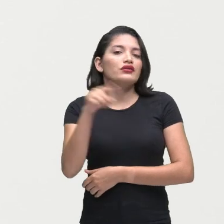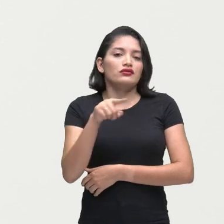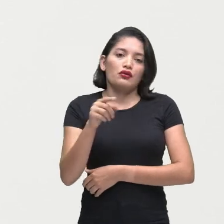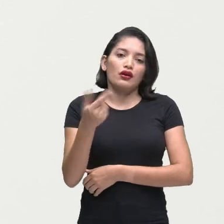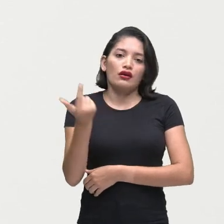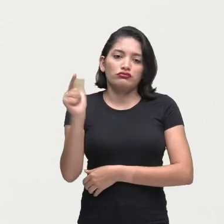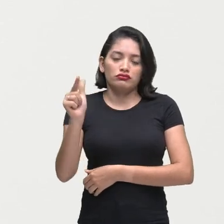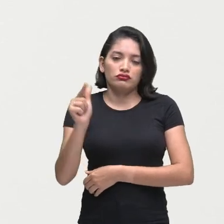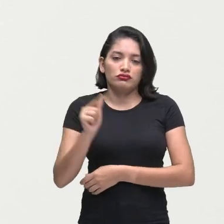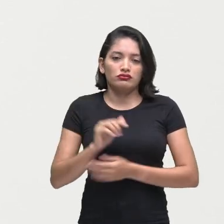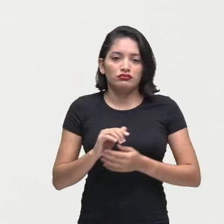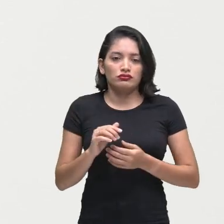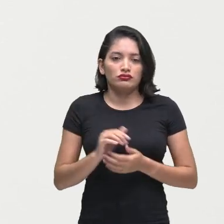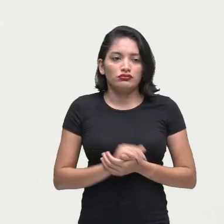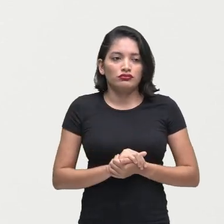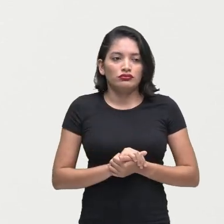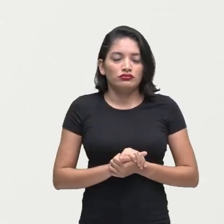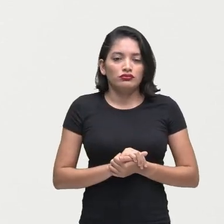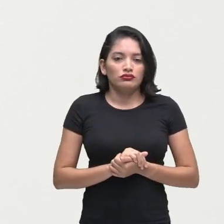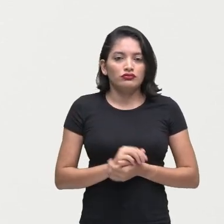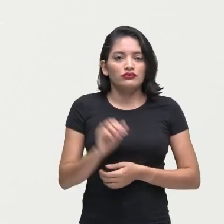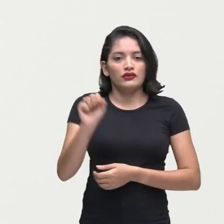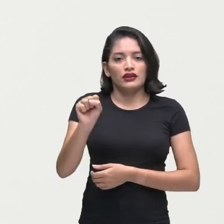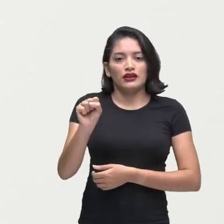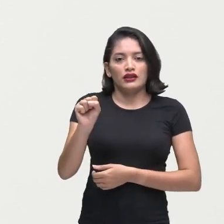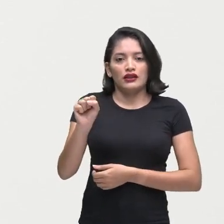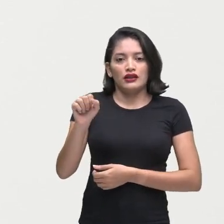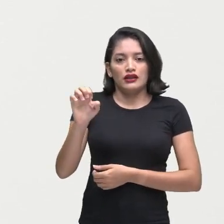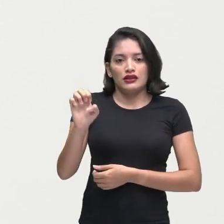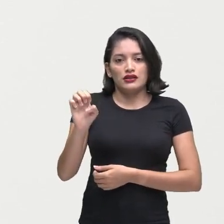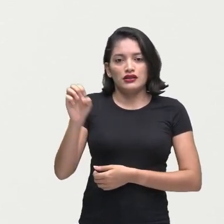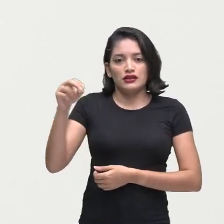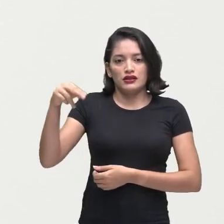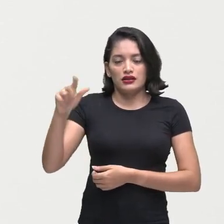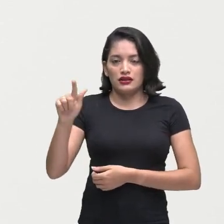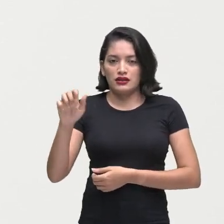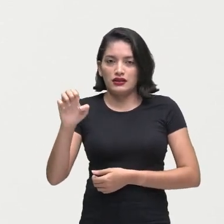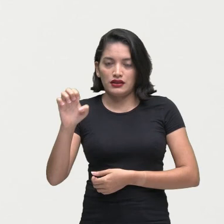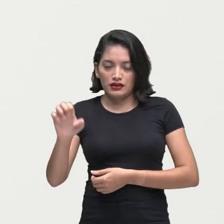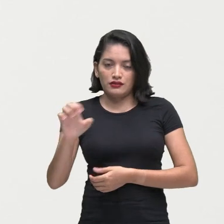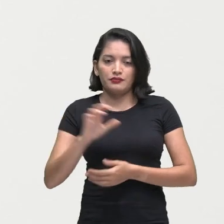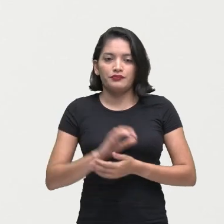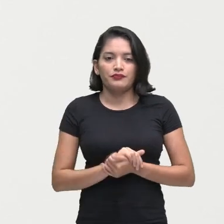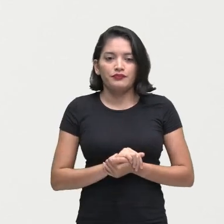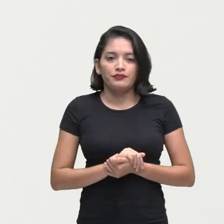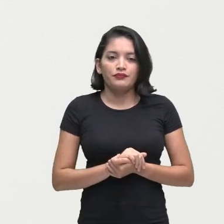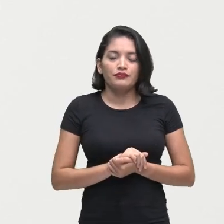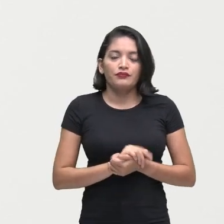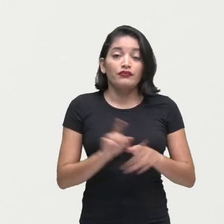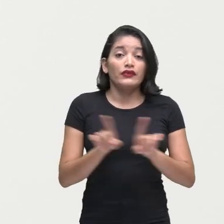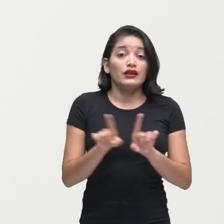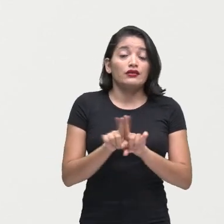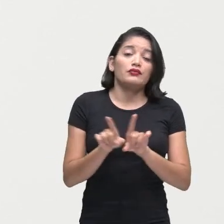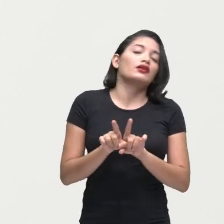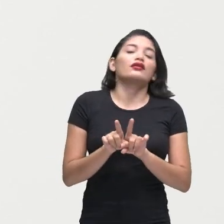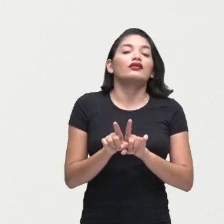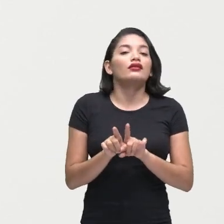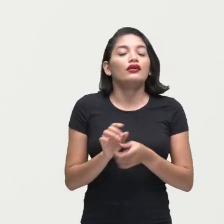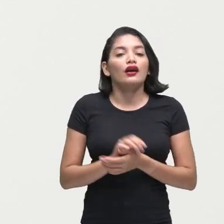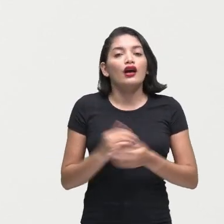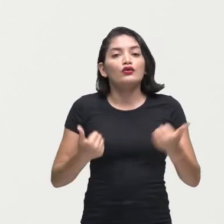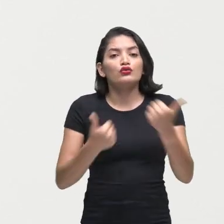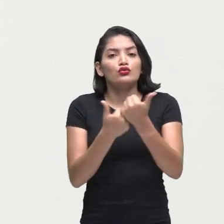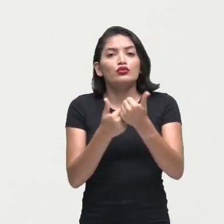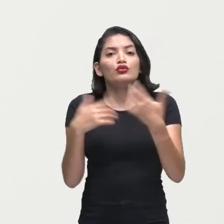palavra é solteiro tudo bem senhor mãe já pegou a mistério five years old Então você